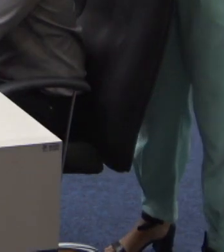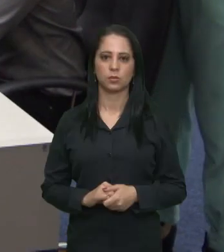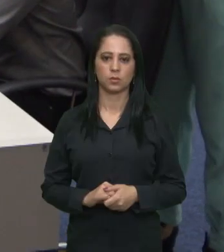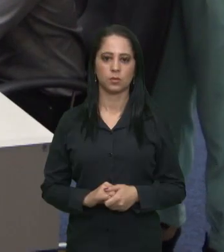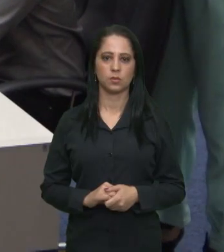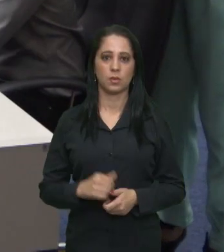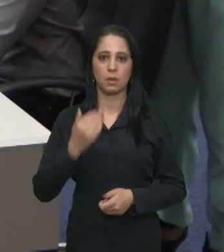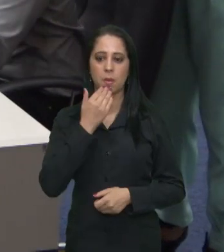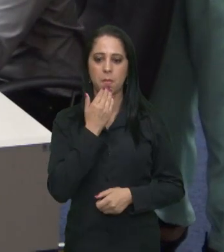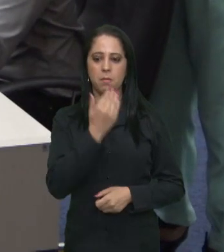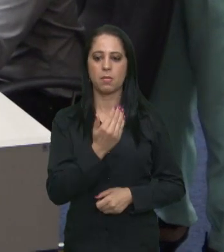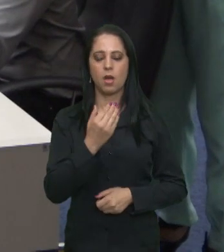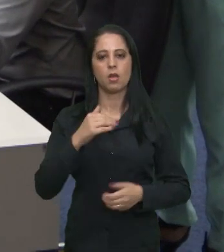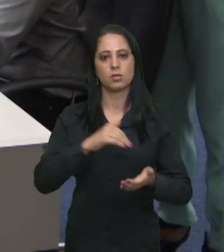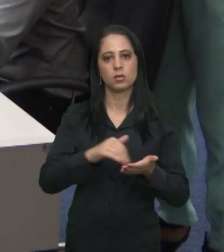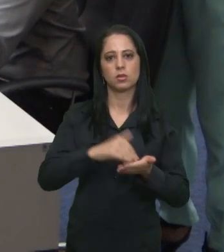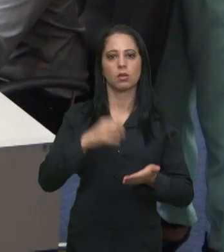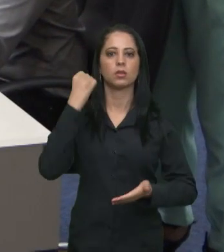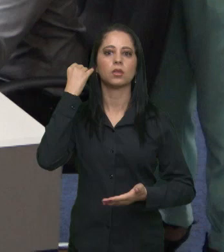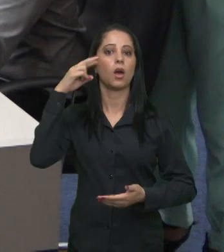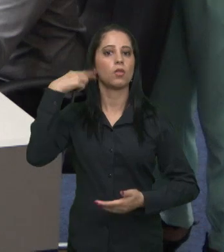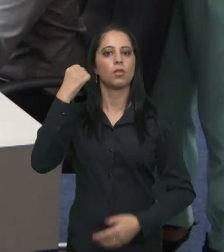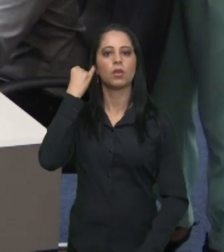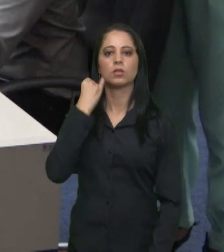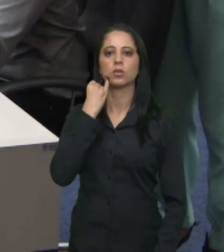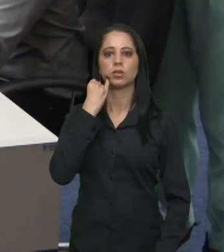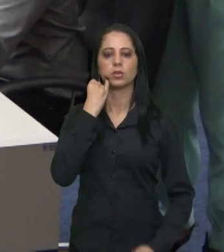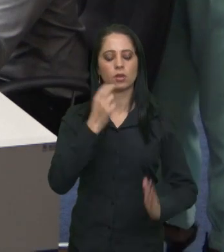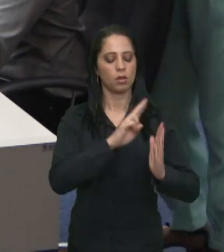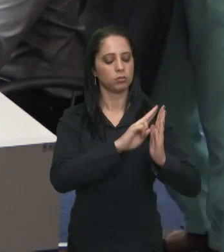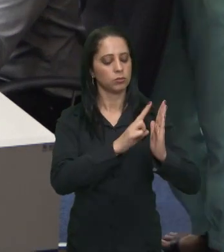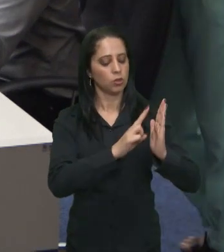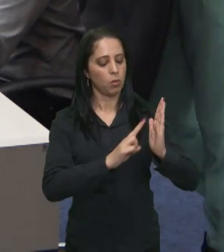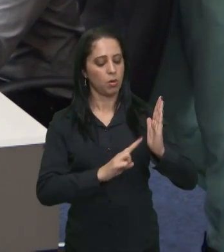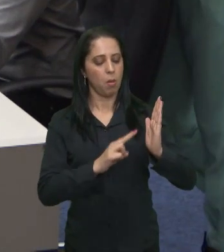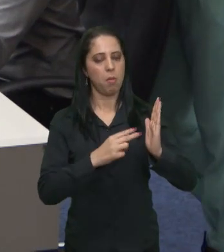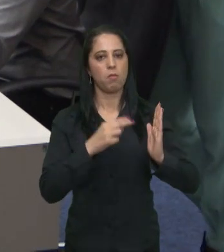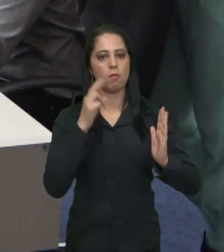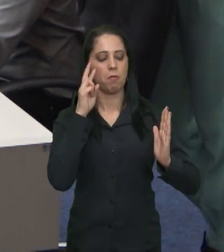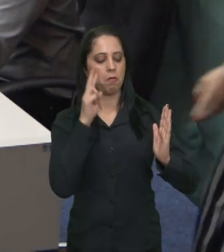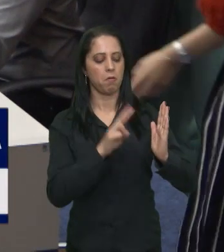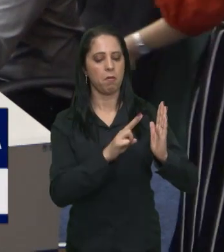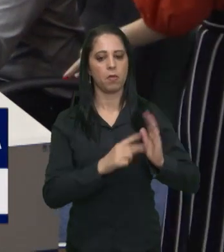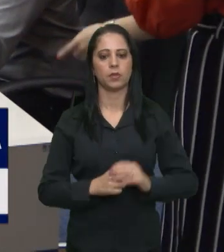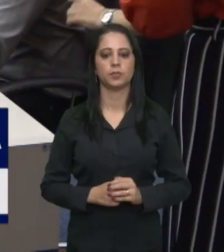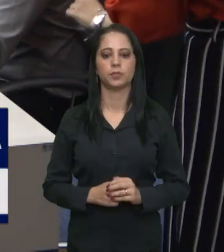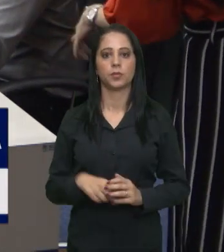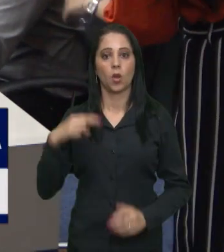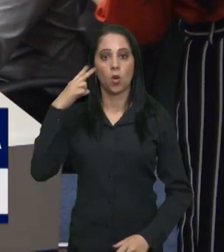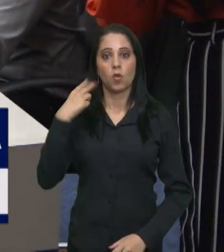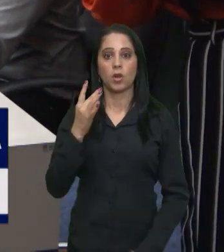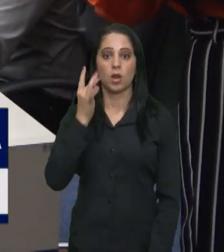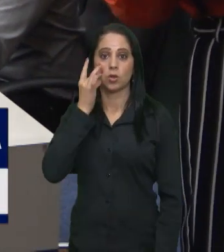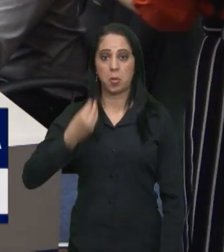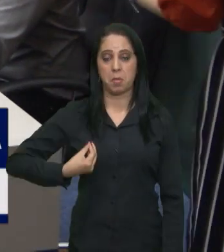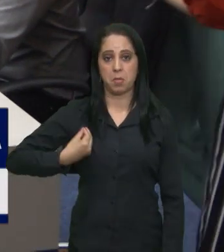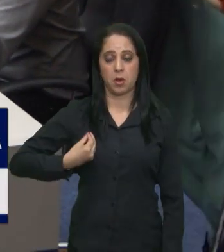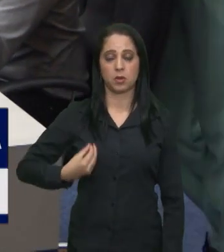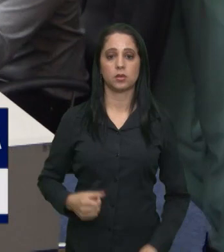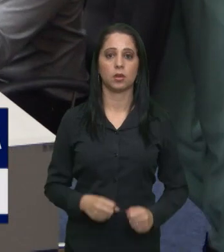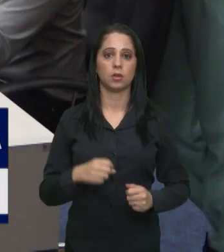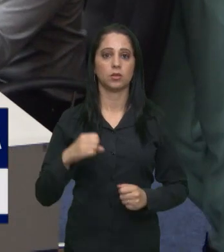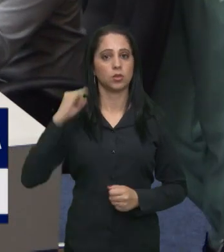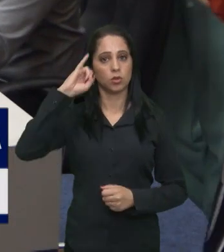Convoco o senhor secretário, vereador José Luiz, para fazer verificação de presença. Estão presentes os seguintes vereadores: